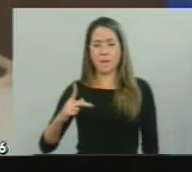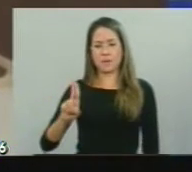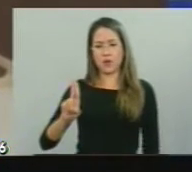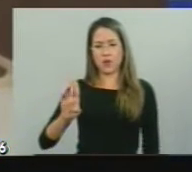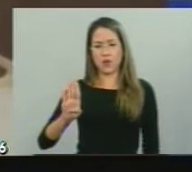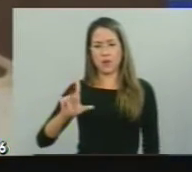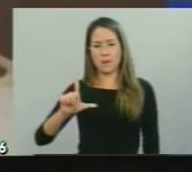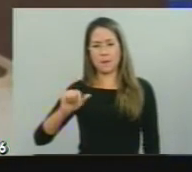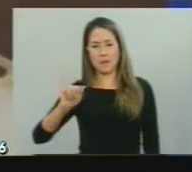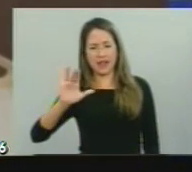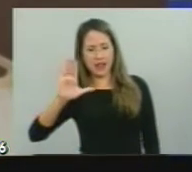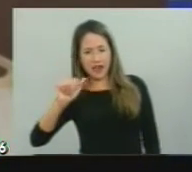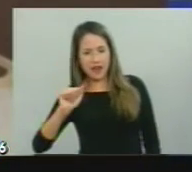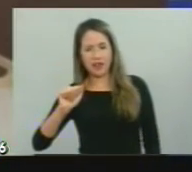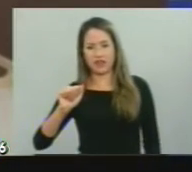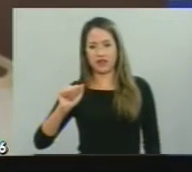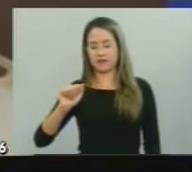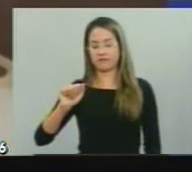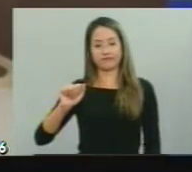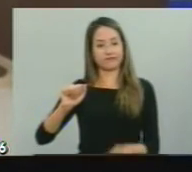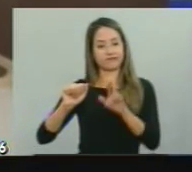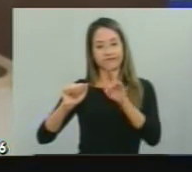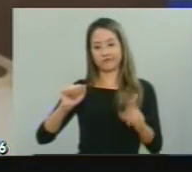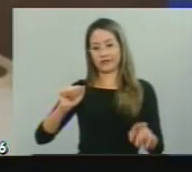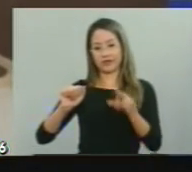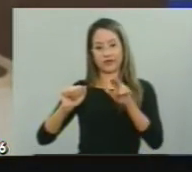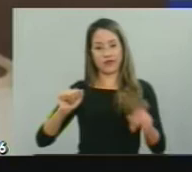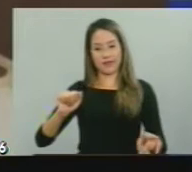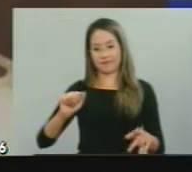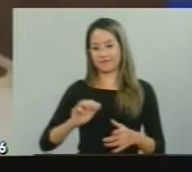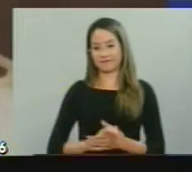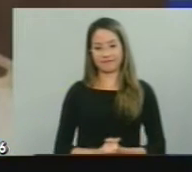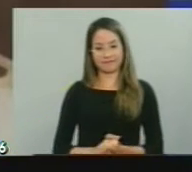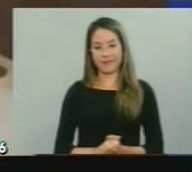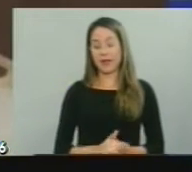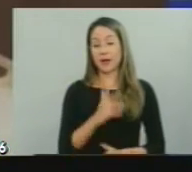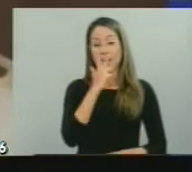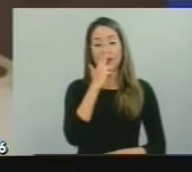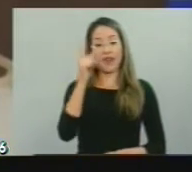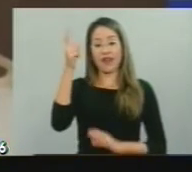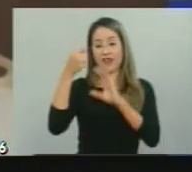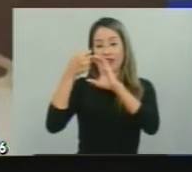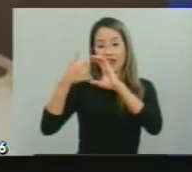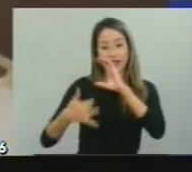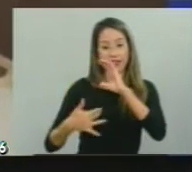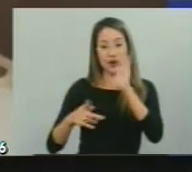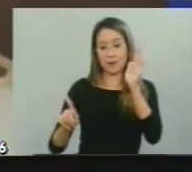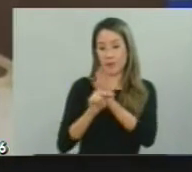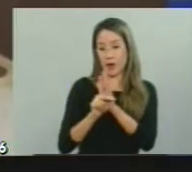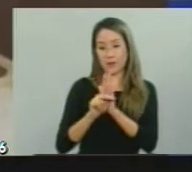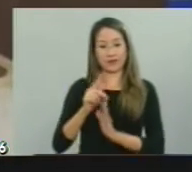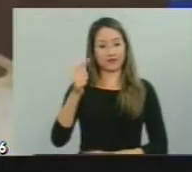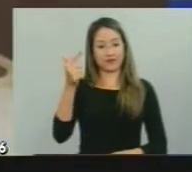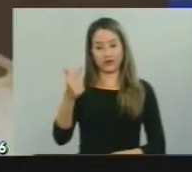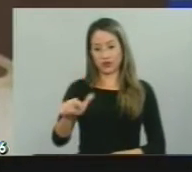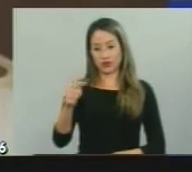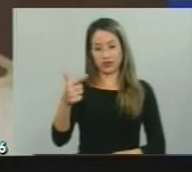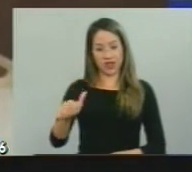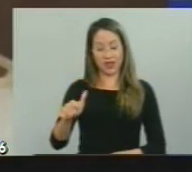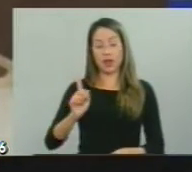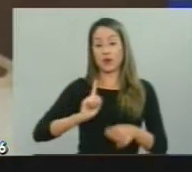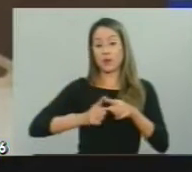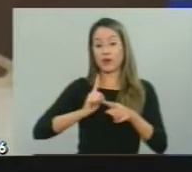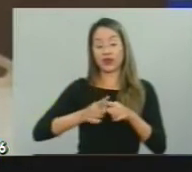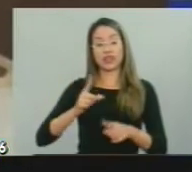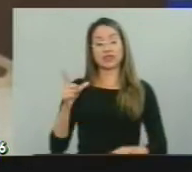a definição política nacional, ela, no mais das vezes, ela está imbricada